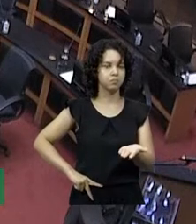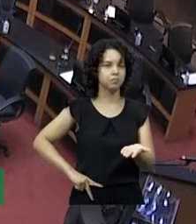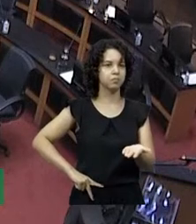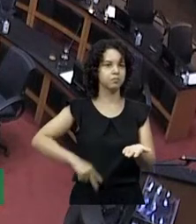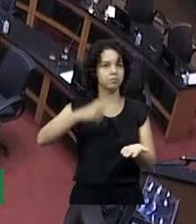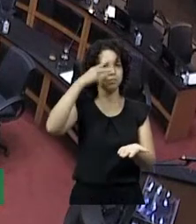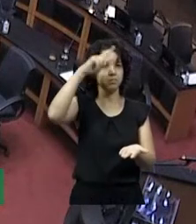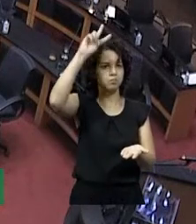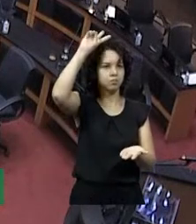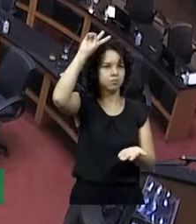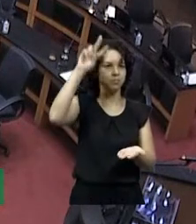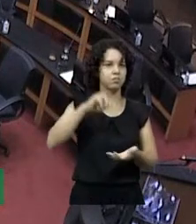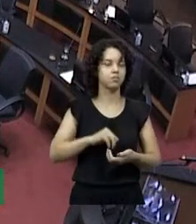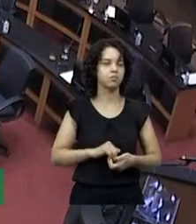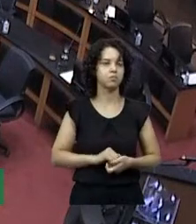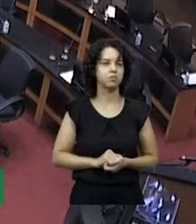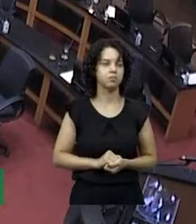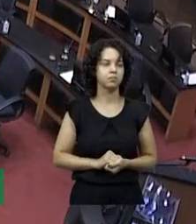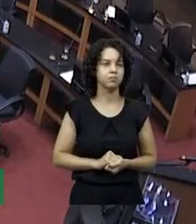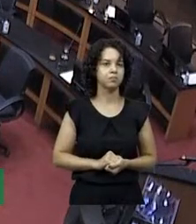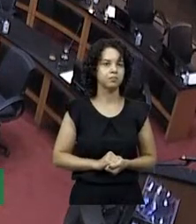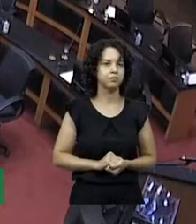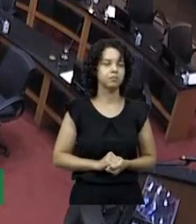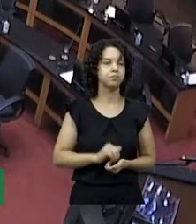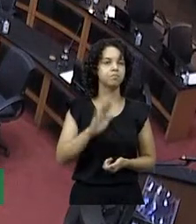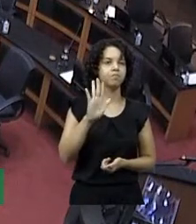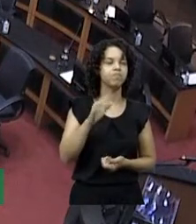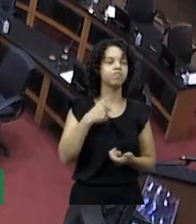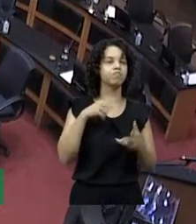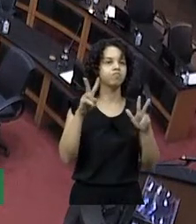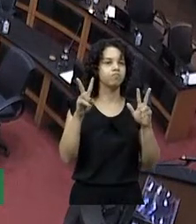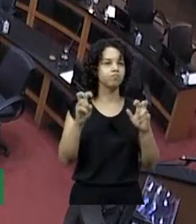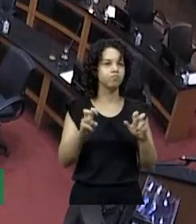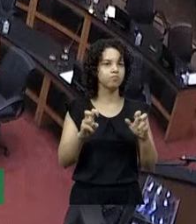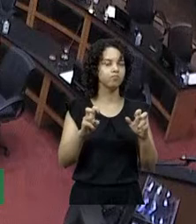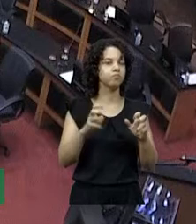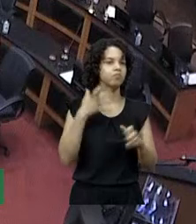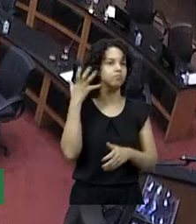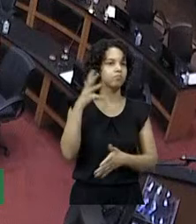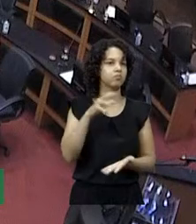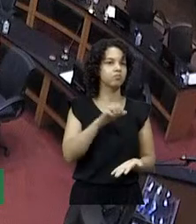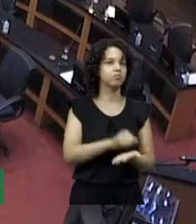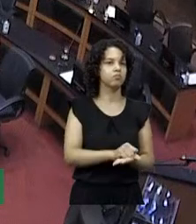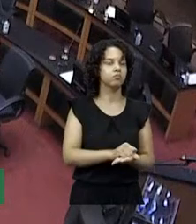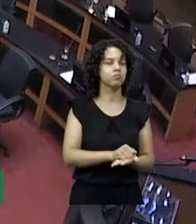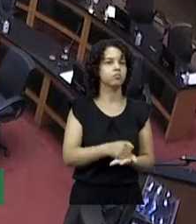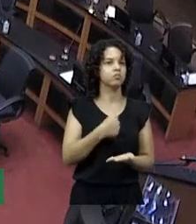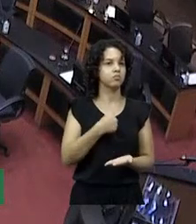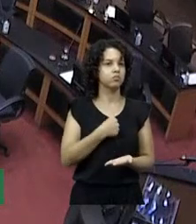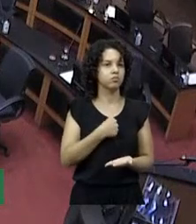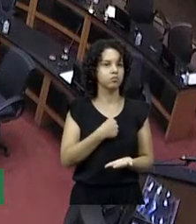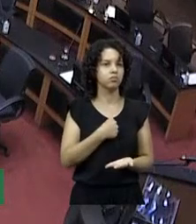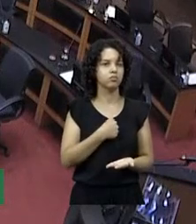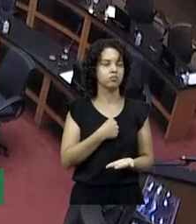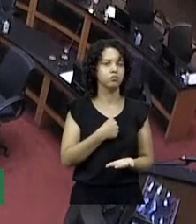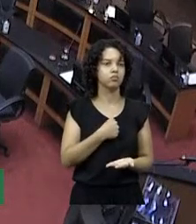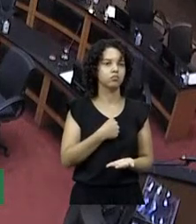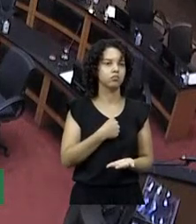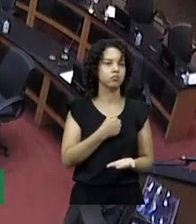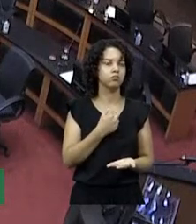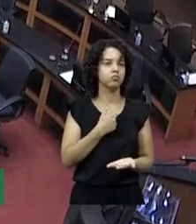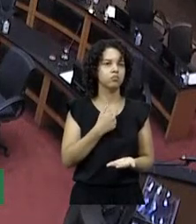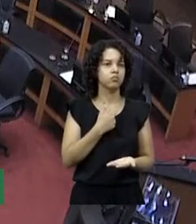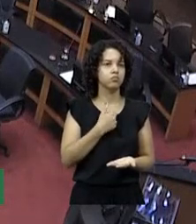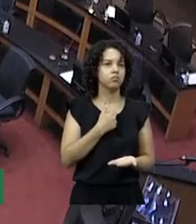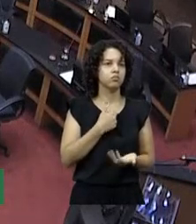Respeito ao orador inscrito, eu não ficaria bem